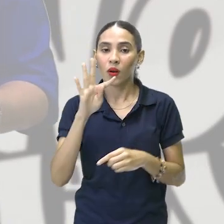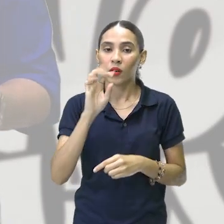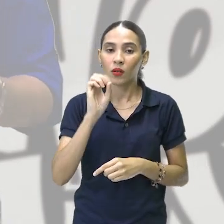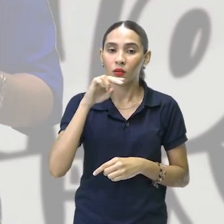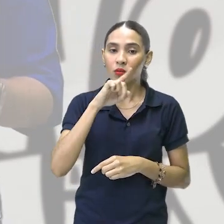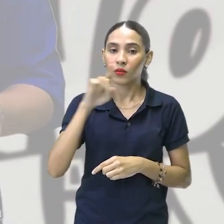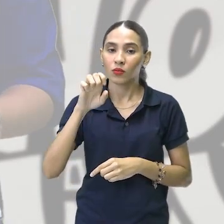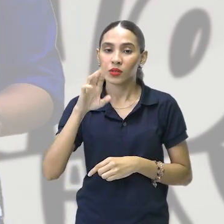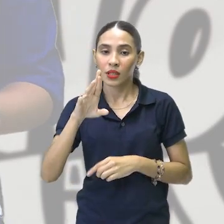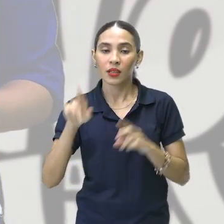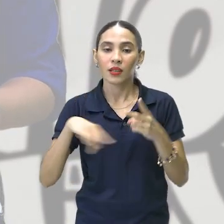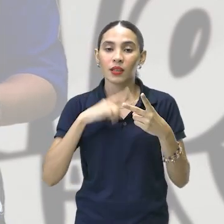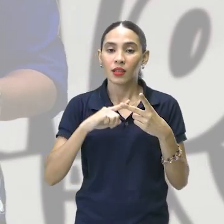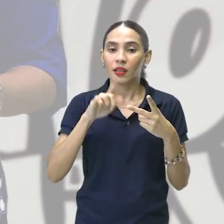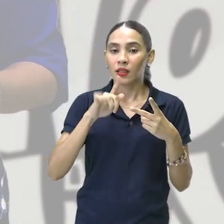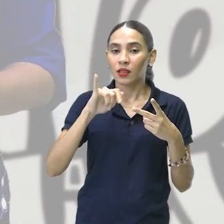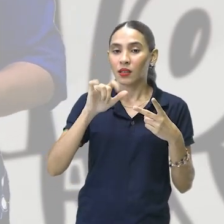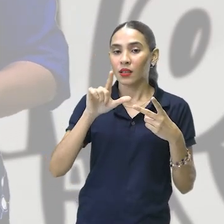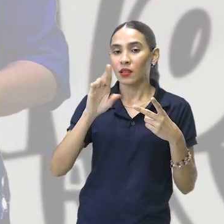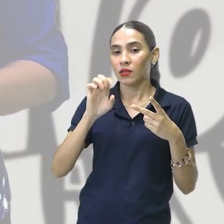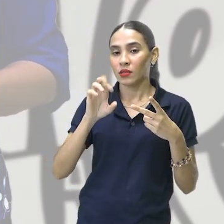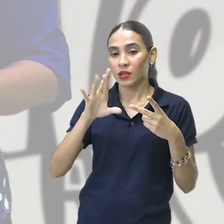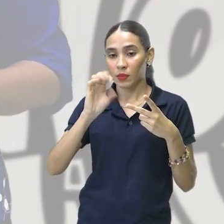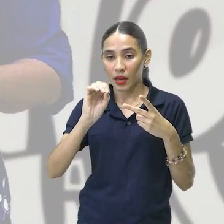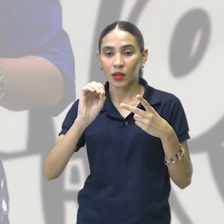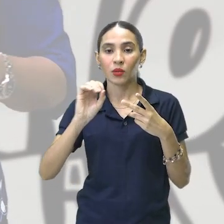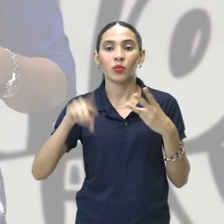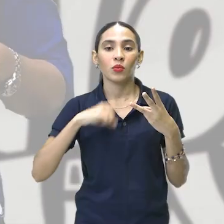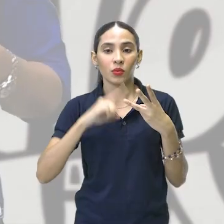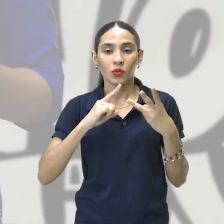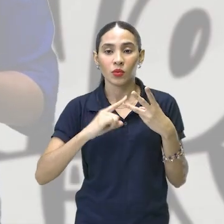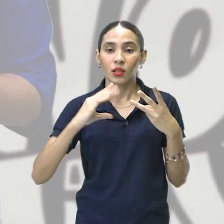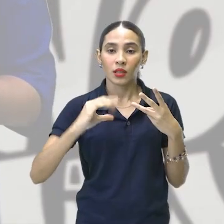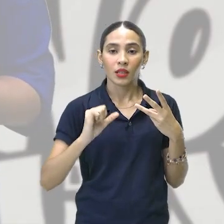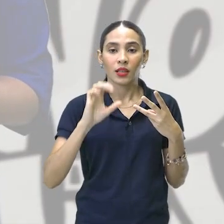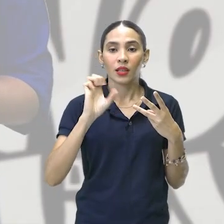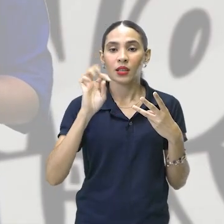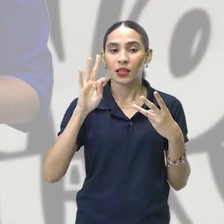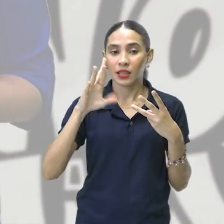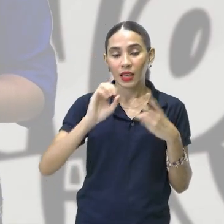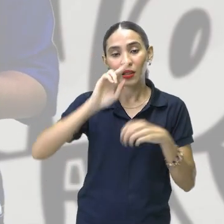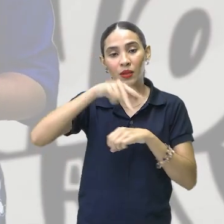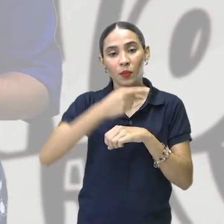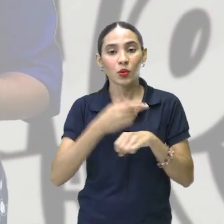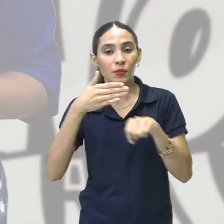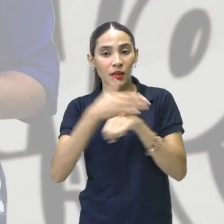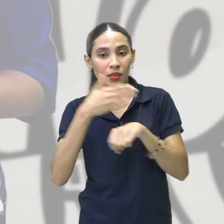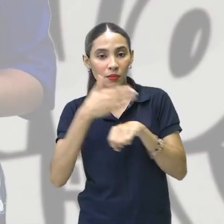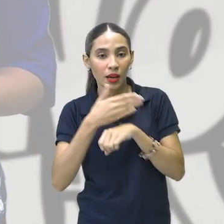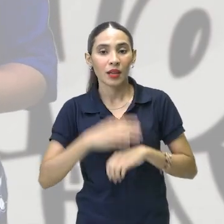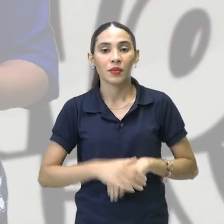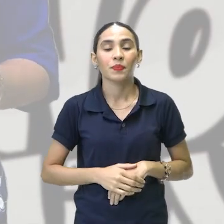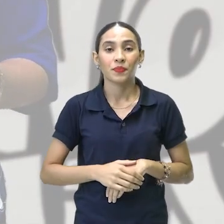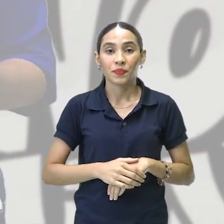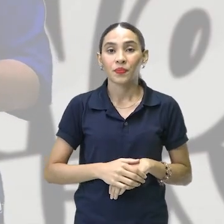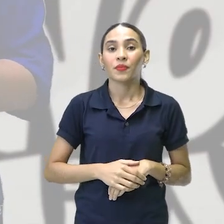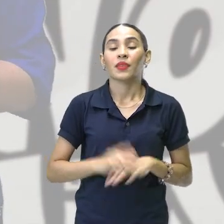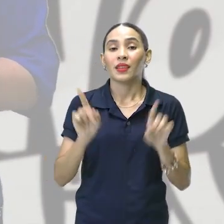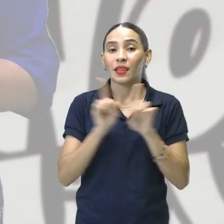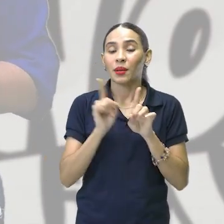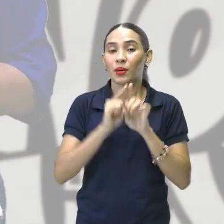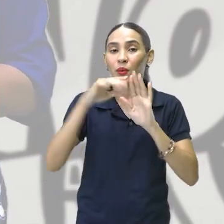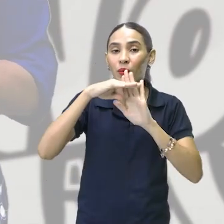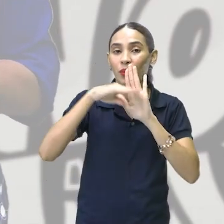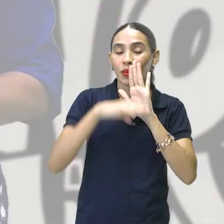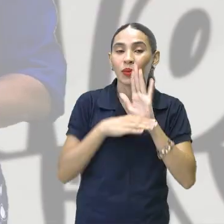Zé, Gilberto Gil e Caetano Veloso, que depois participaram da Tropicália. E vamos